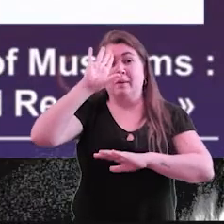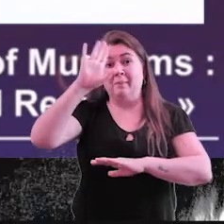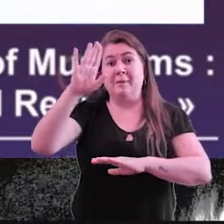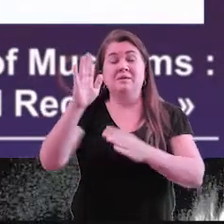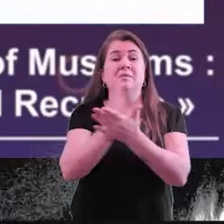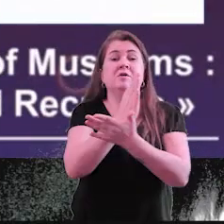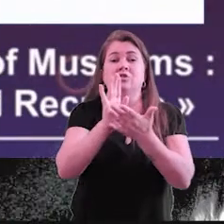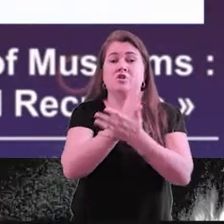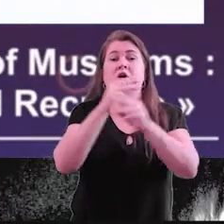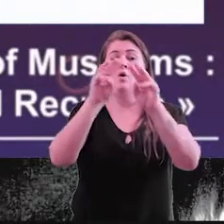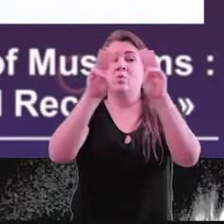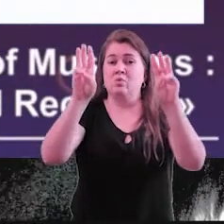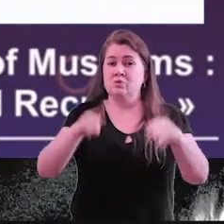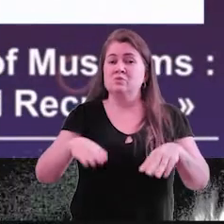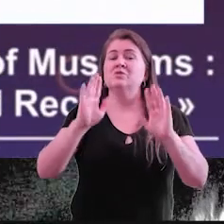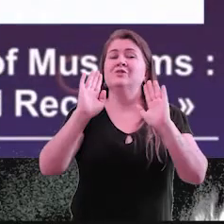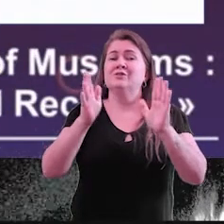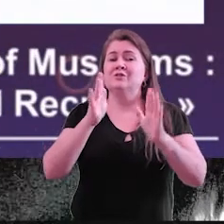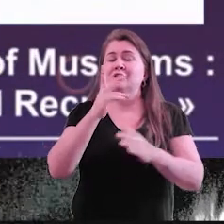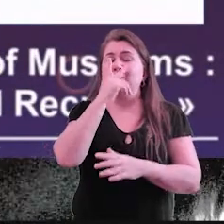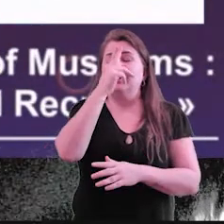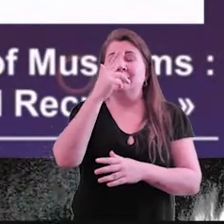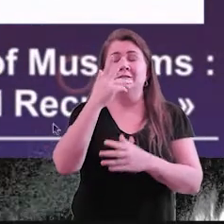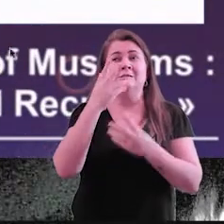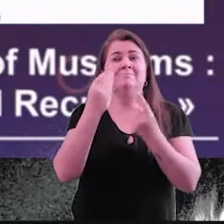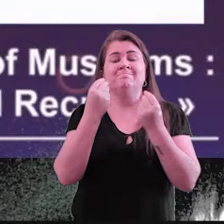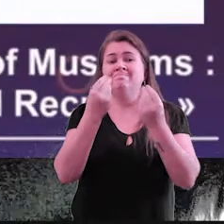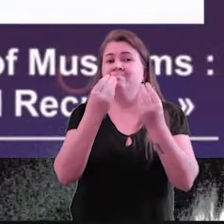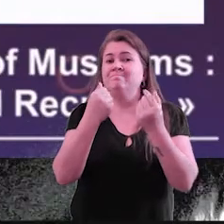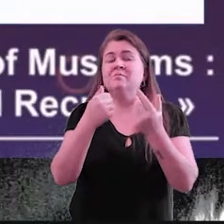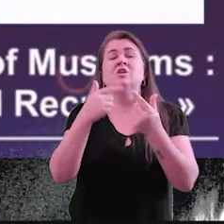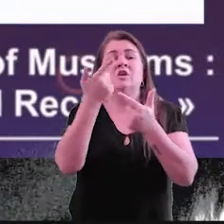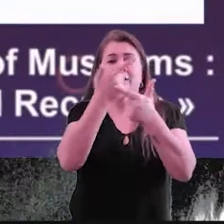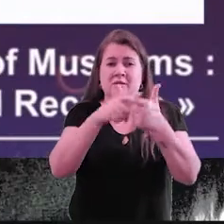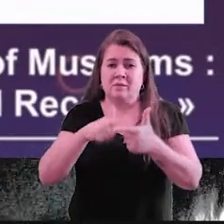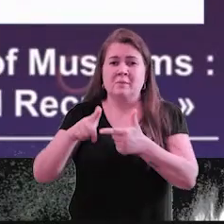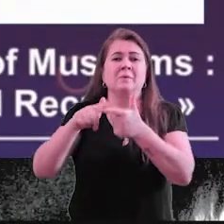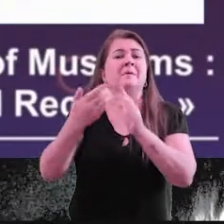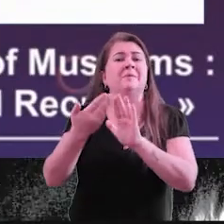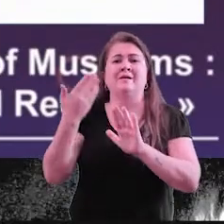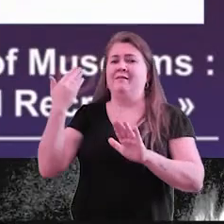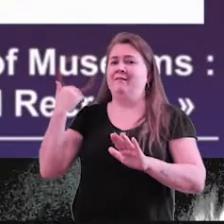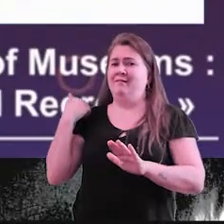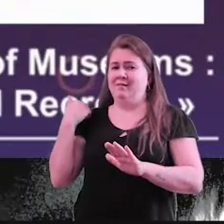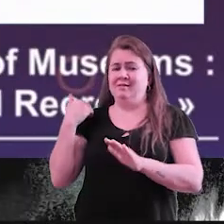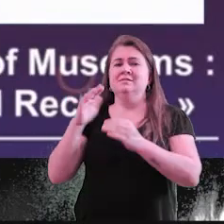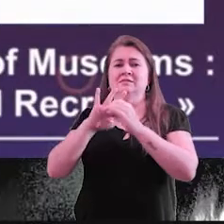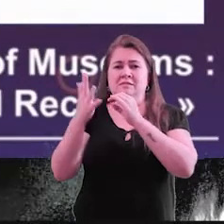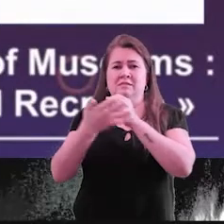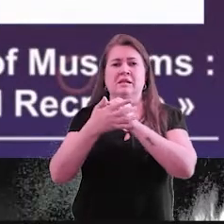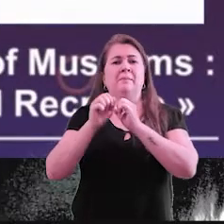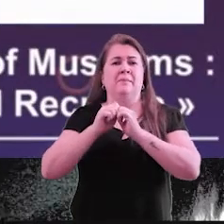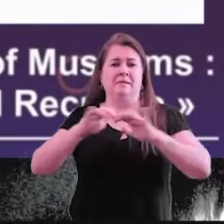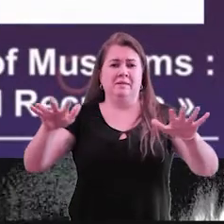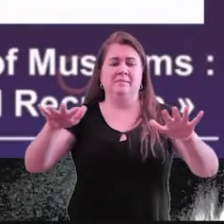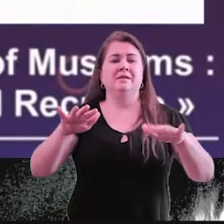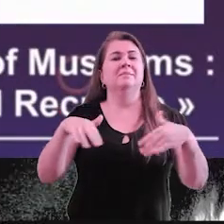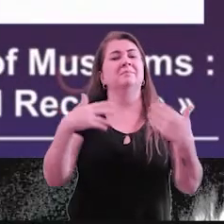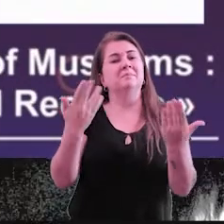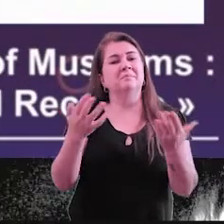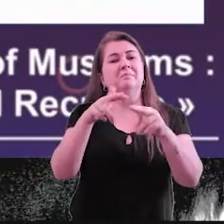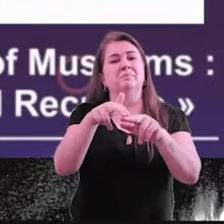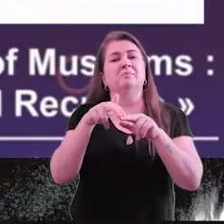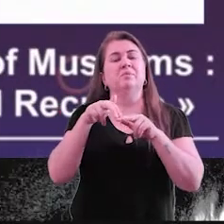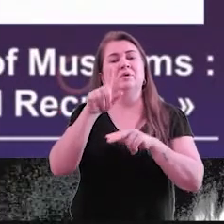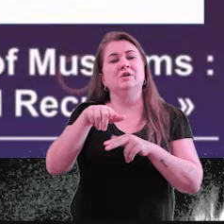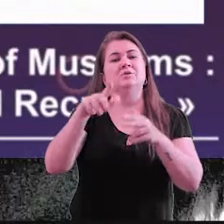pandemia. Então, foi um momento de muita reflexão e que achei importante compartilhar um pouco dessa angústia com vocês,